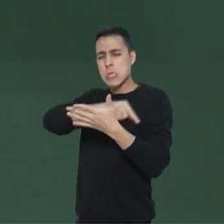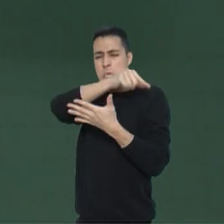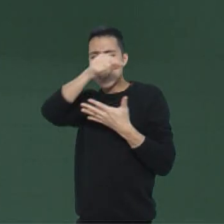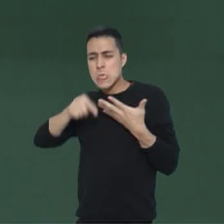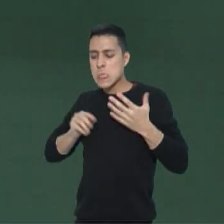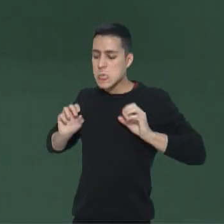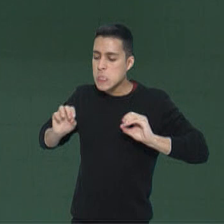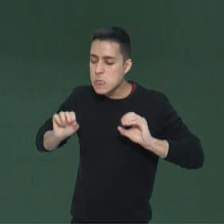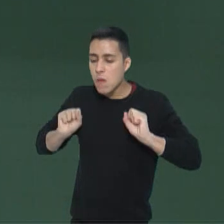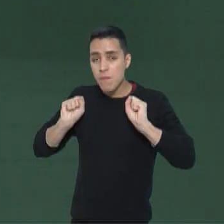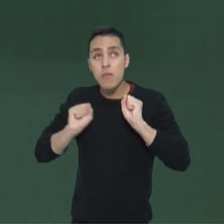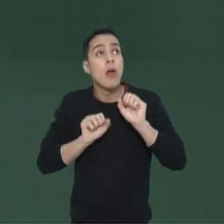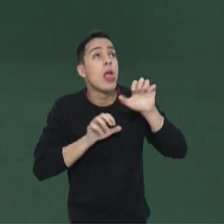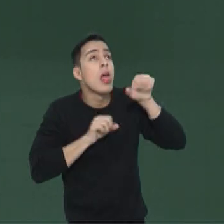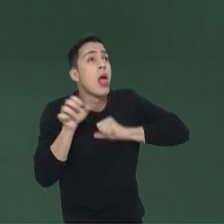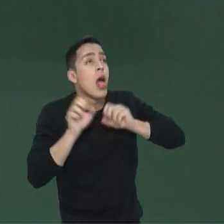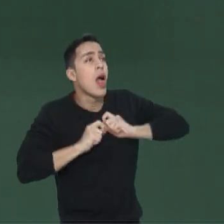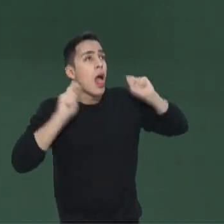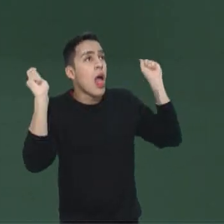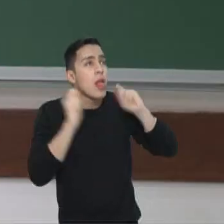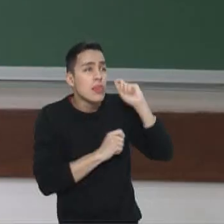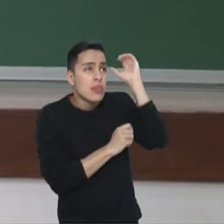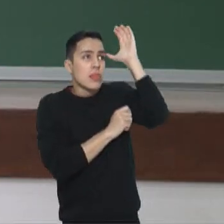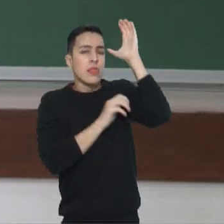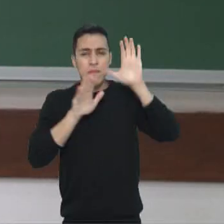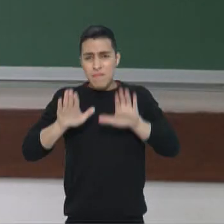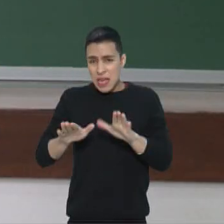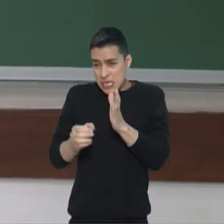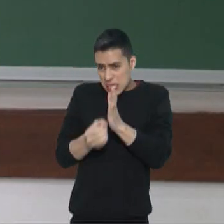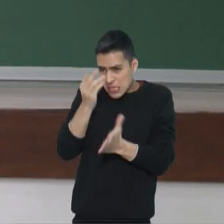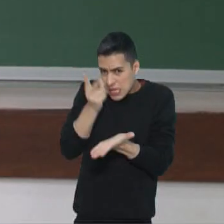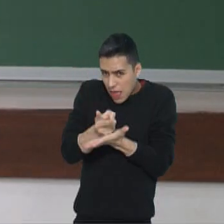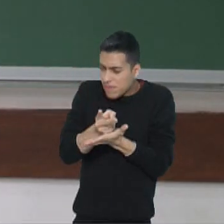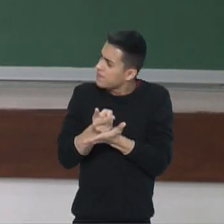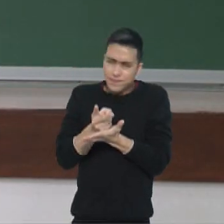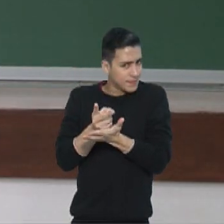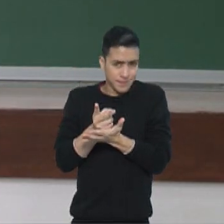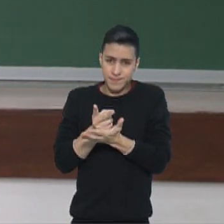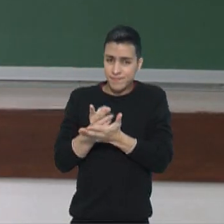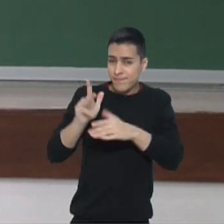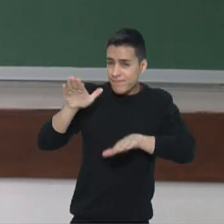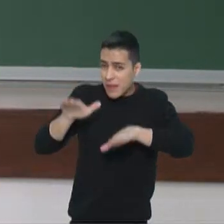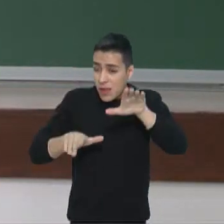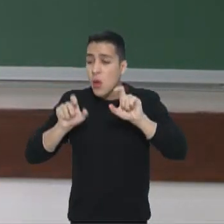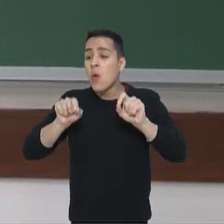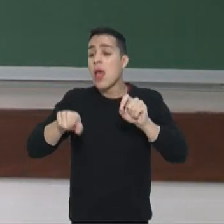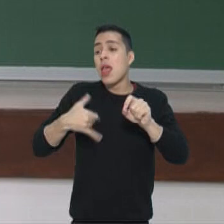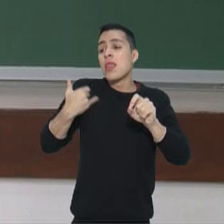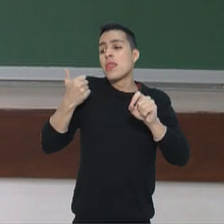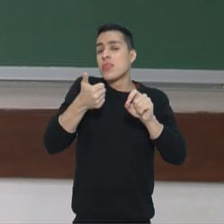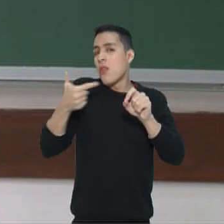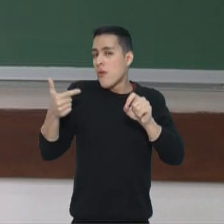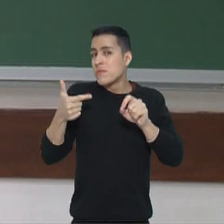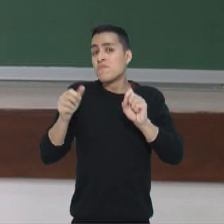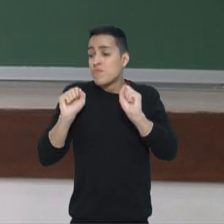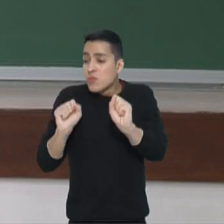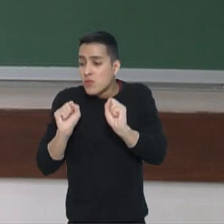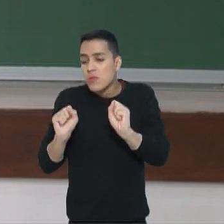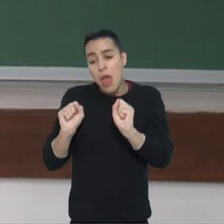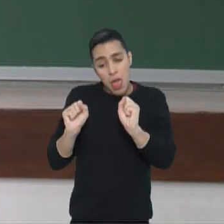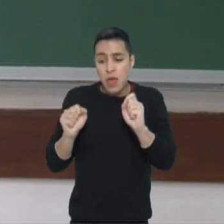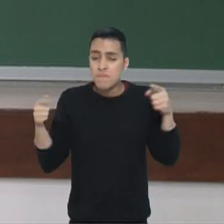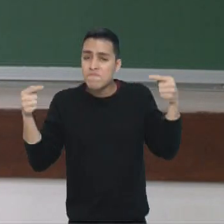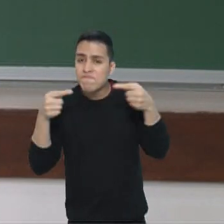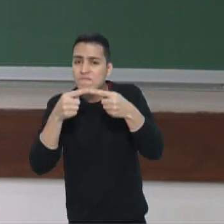tipos de ensinamentos também. Só que isso nem sempre acontecia, pessoal, porque a partir dos 12 anos, as meninas já